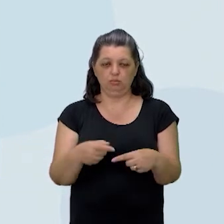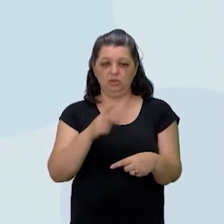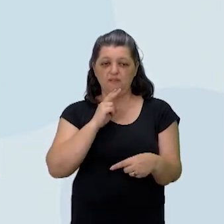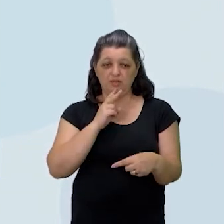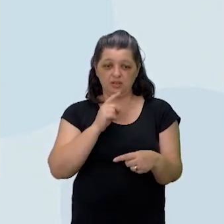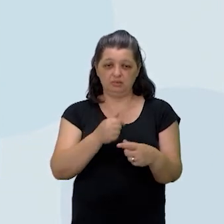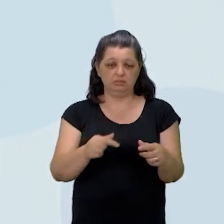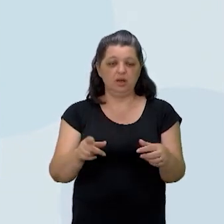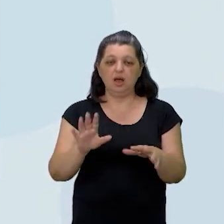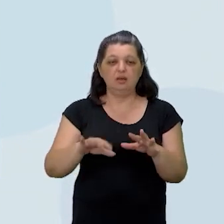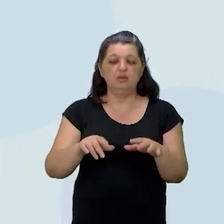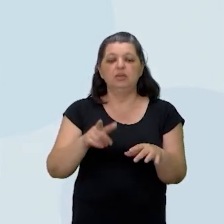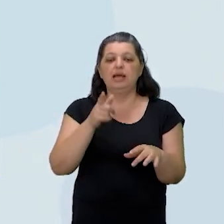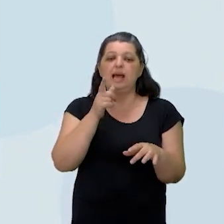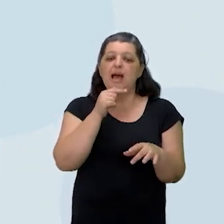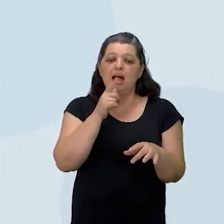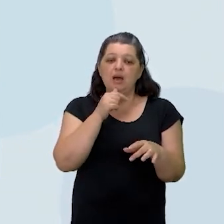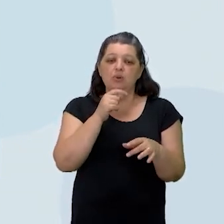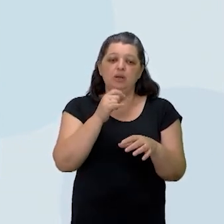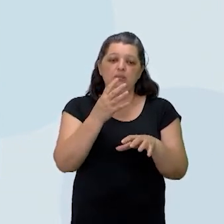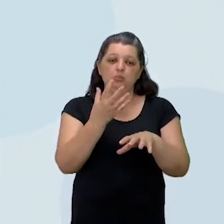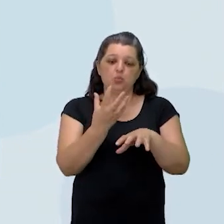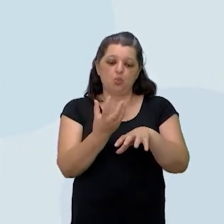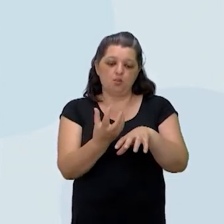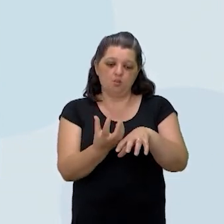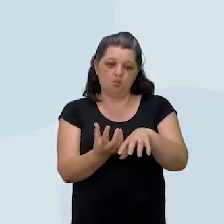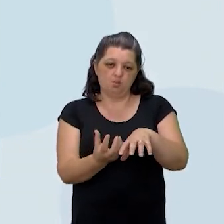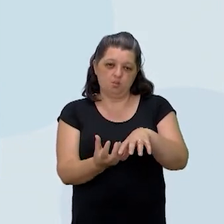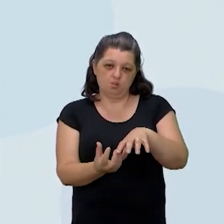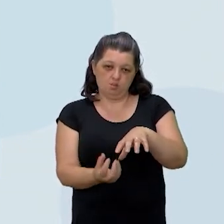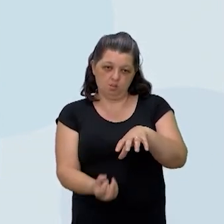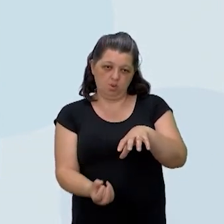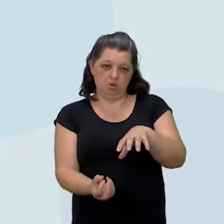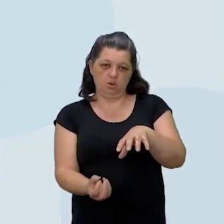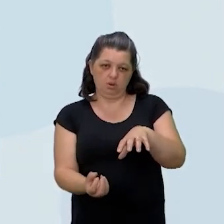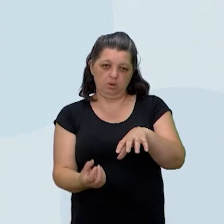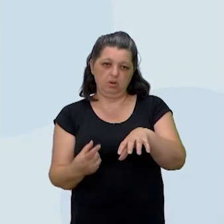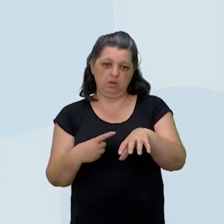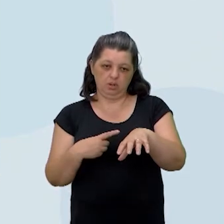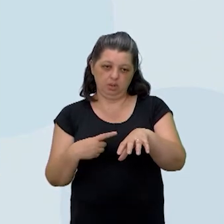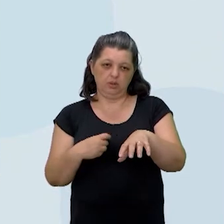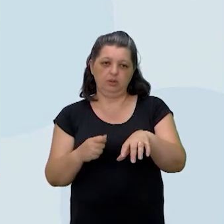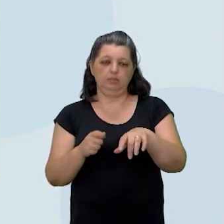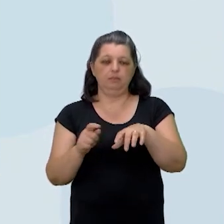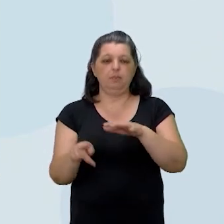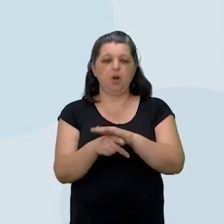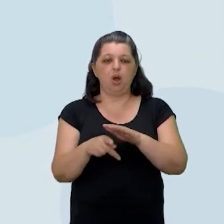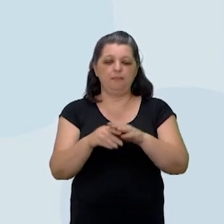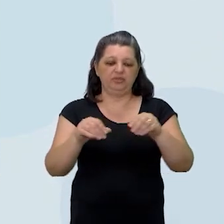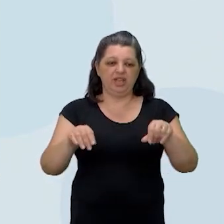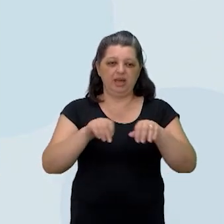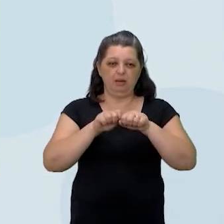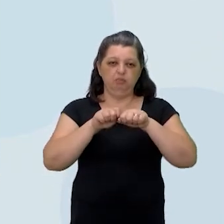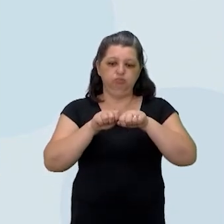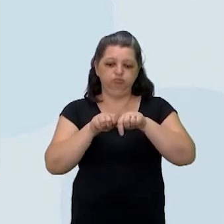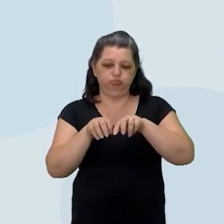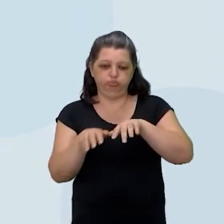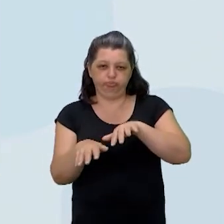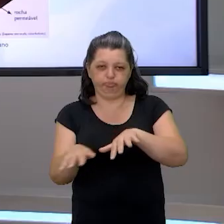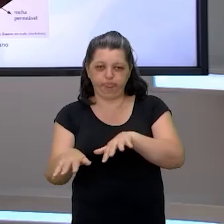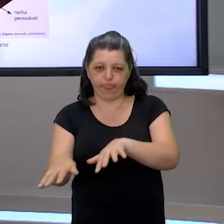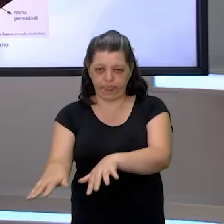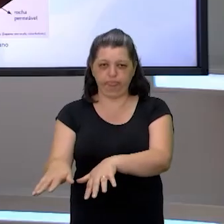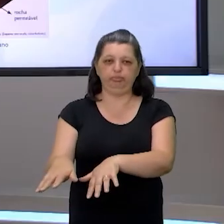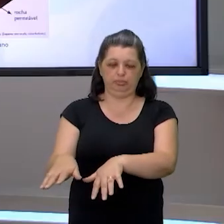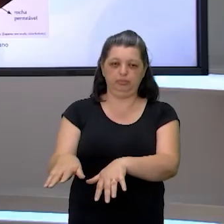pode simplesmente escorrer pelo solo e aí a gente tem os processos de deslizamento, os processos aí de